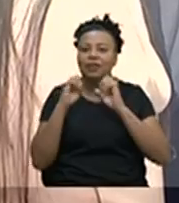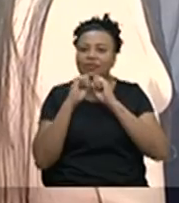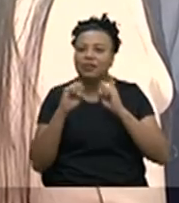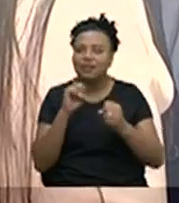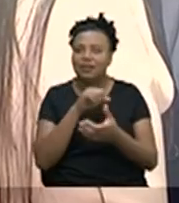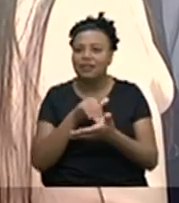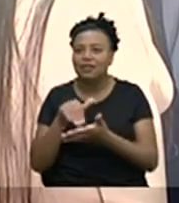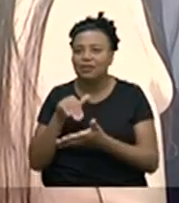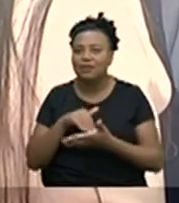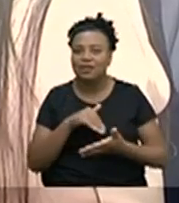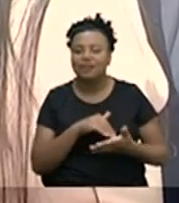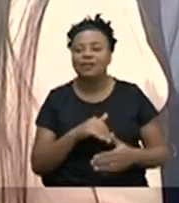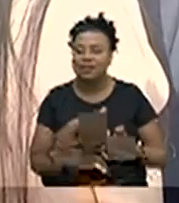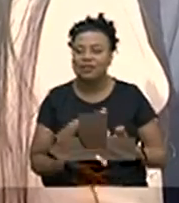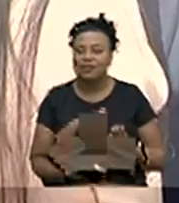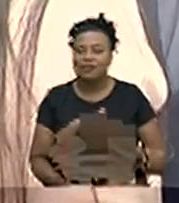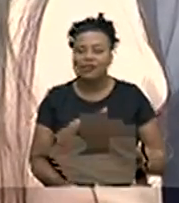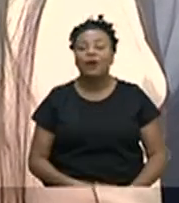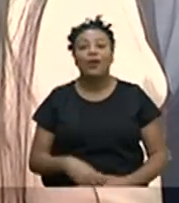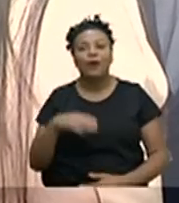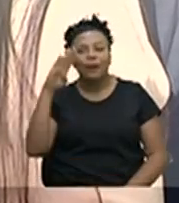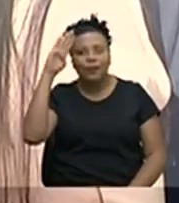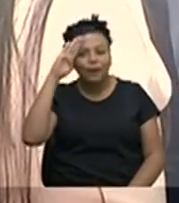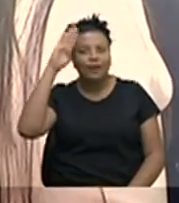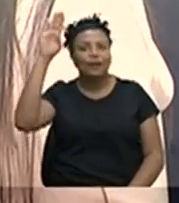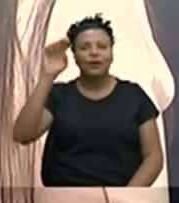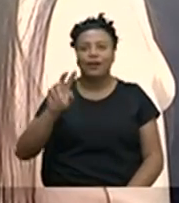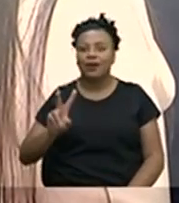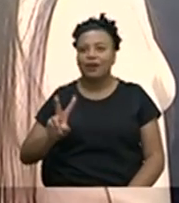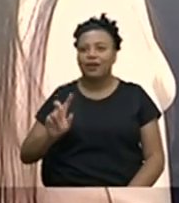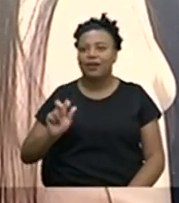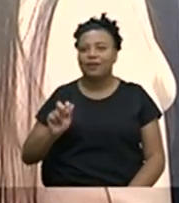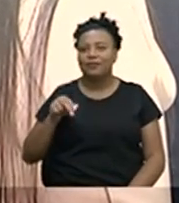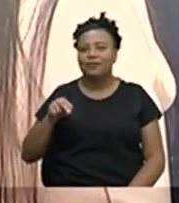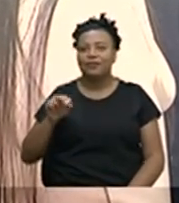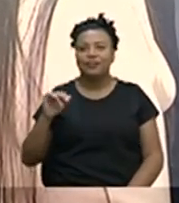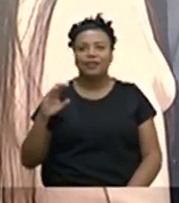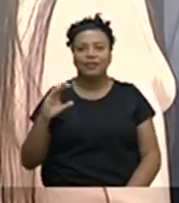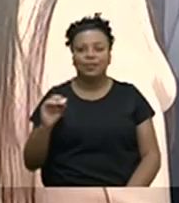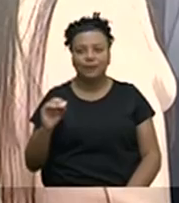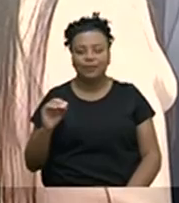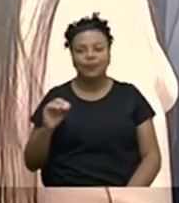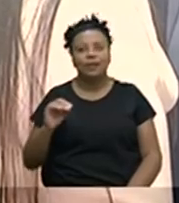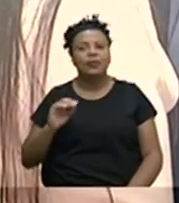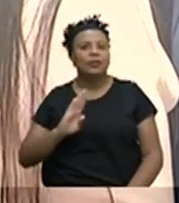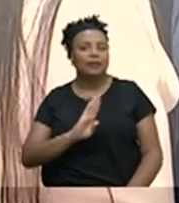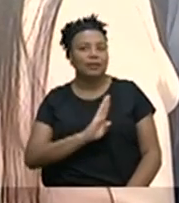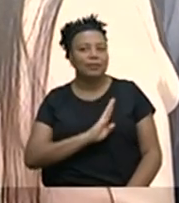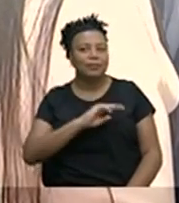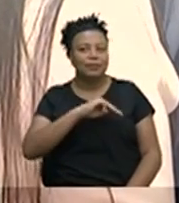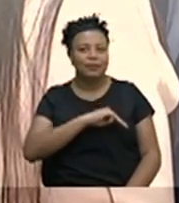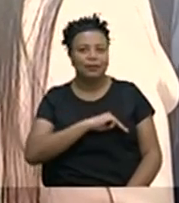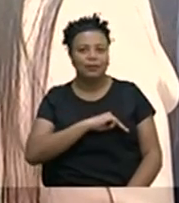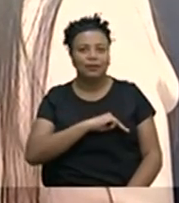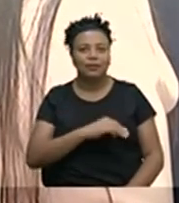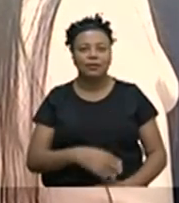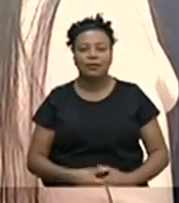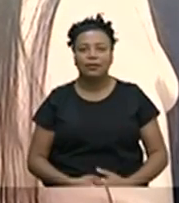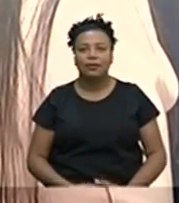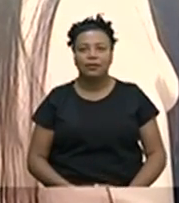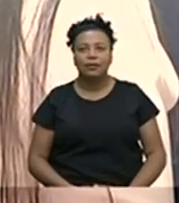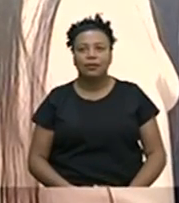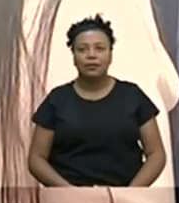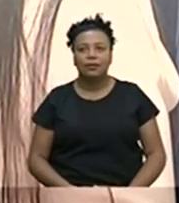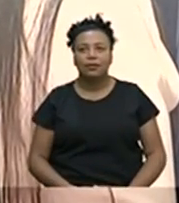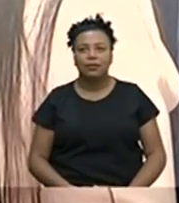Segurança Pública do Estado, Coronel Vânio Santa Rosa, da Brigada Militar, da